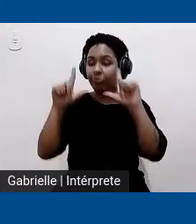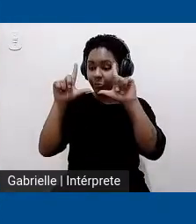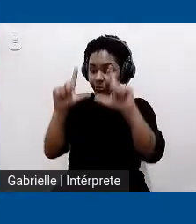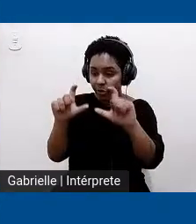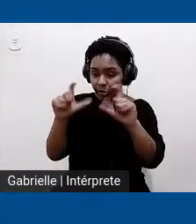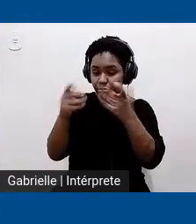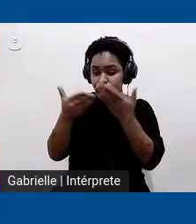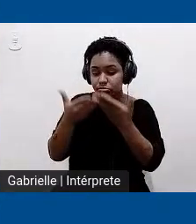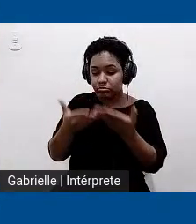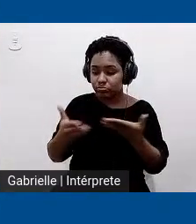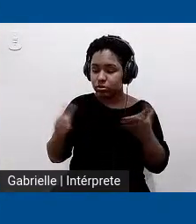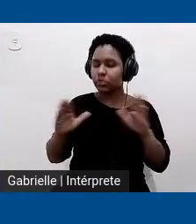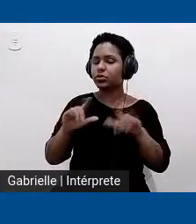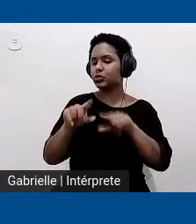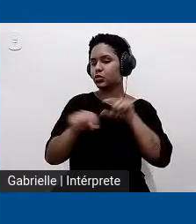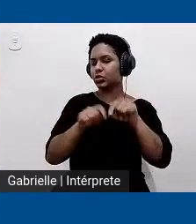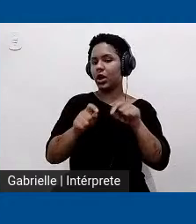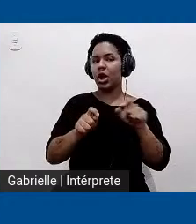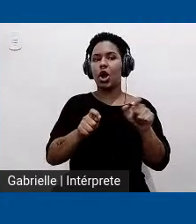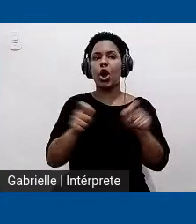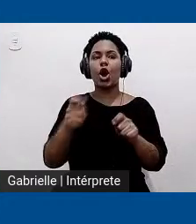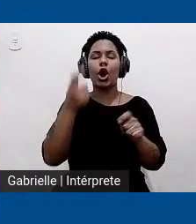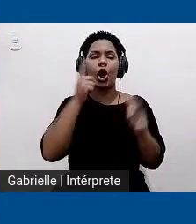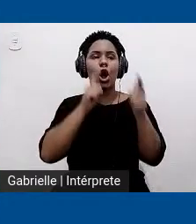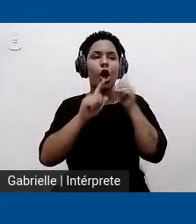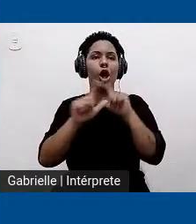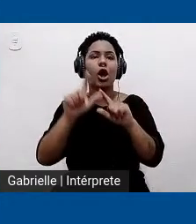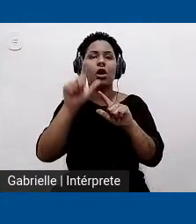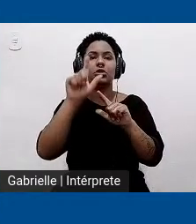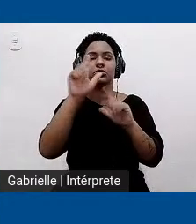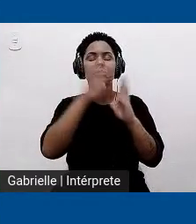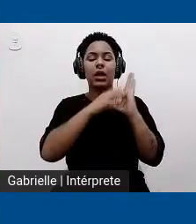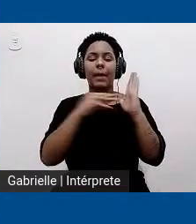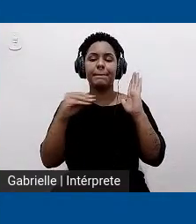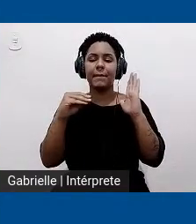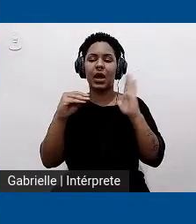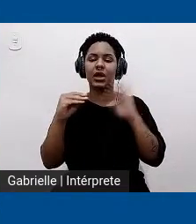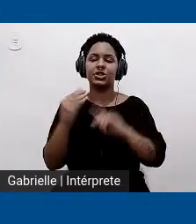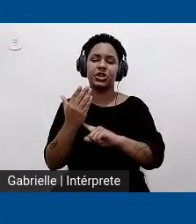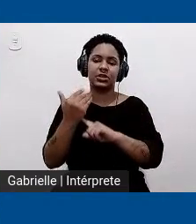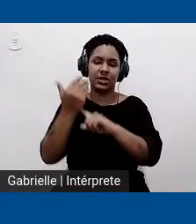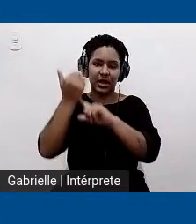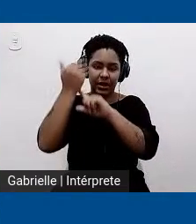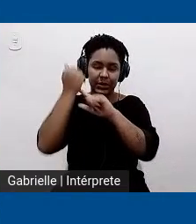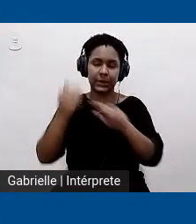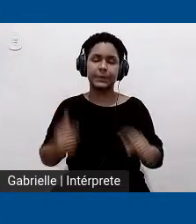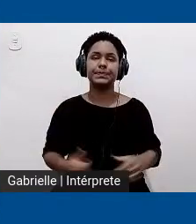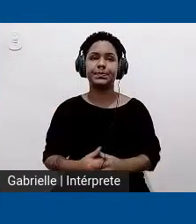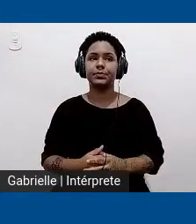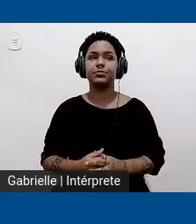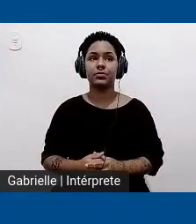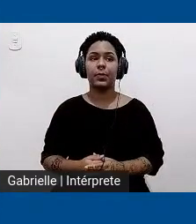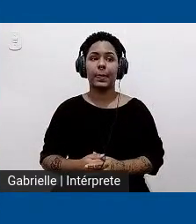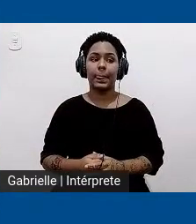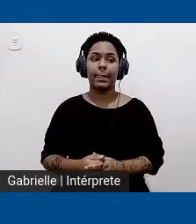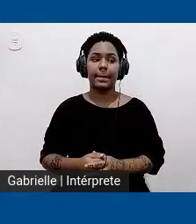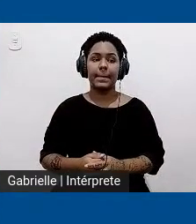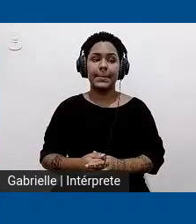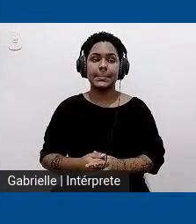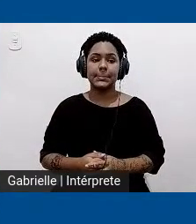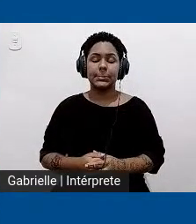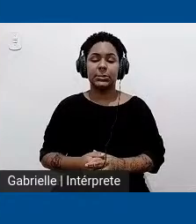inaugura esse domínio da chamada imagem técnica, né? Então,